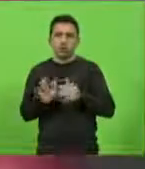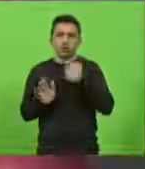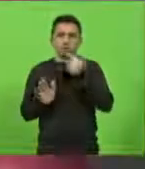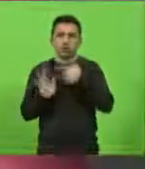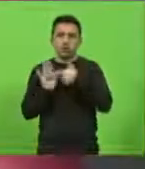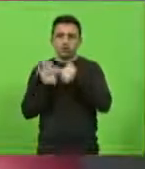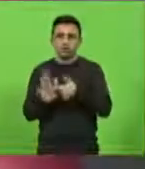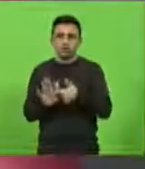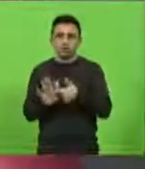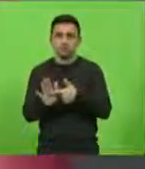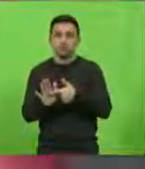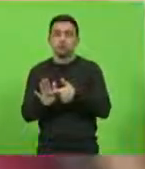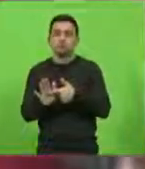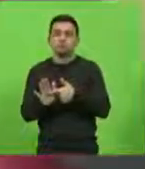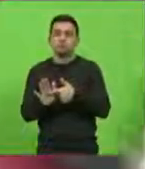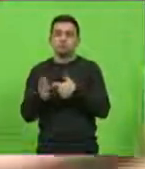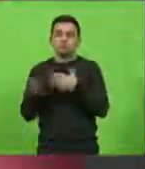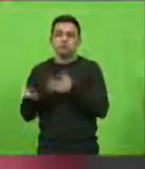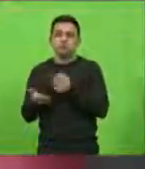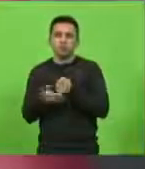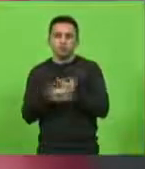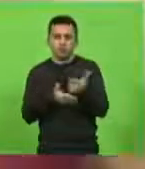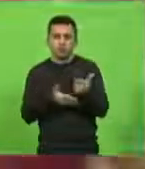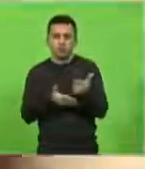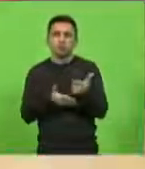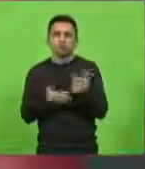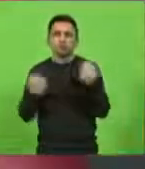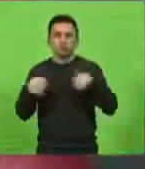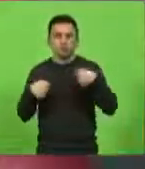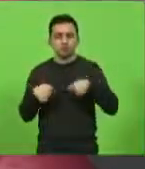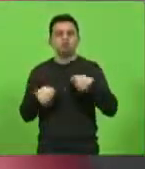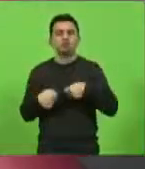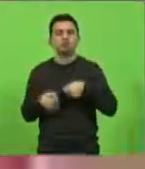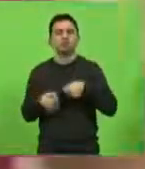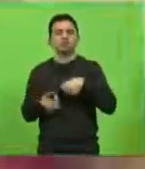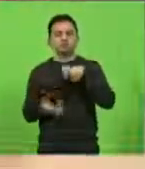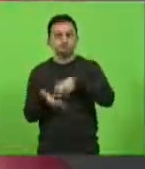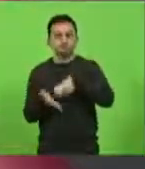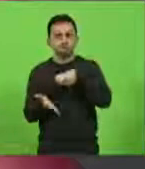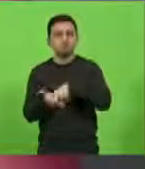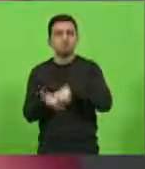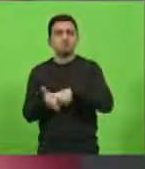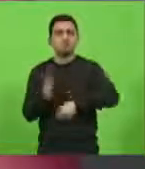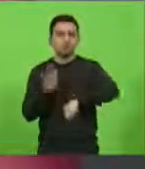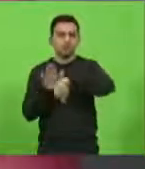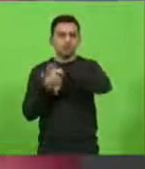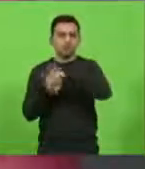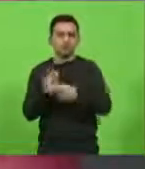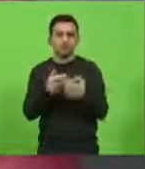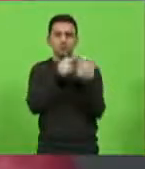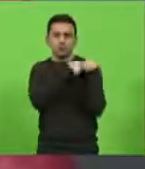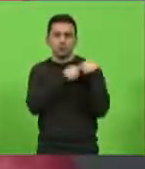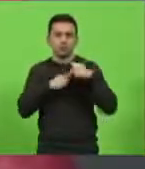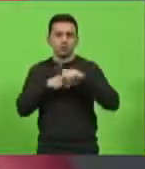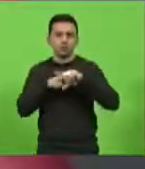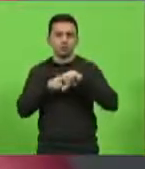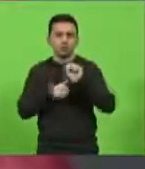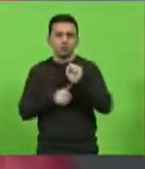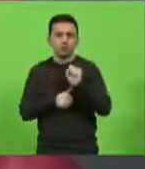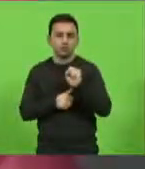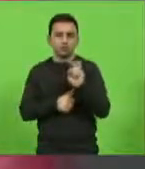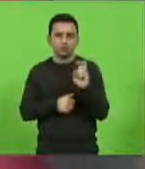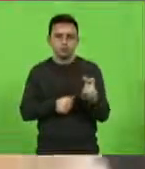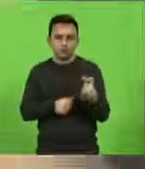sobre a compra dos respiradores devemos ser condenado pelo crime de responsabilidade previsto no artigo 85 pela nossa Carta Magna